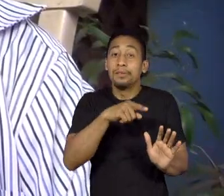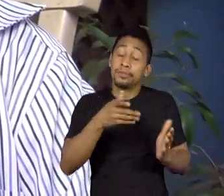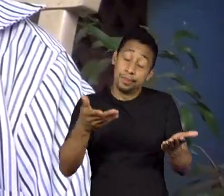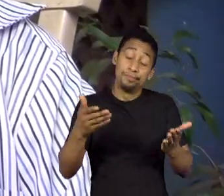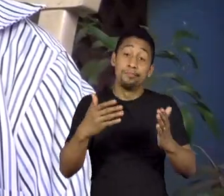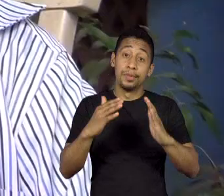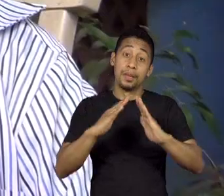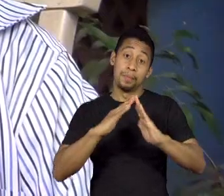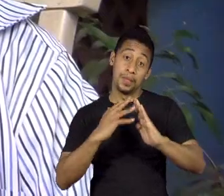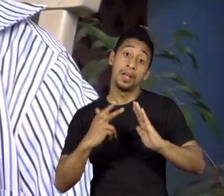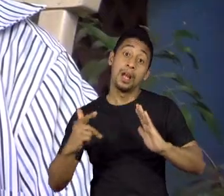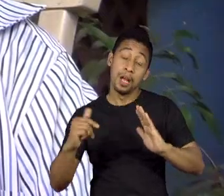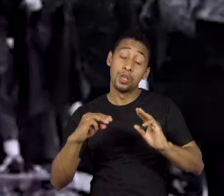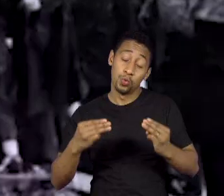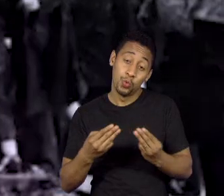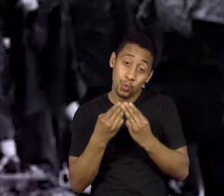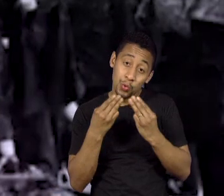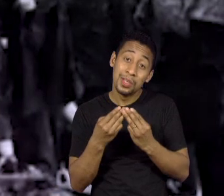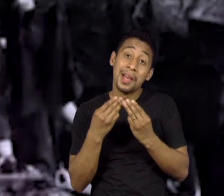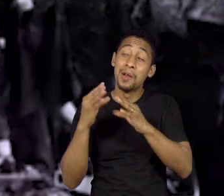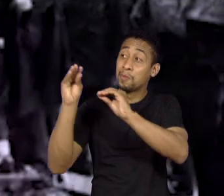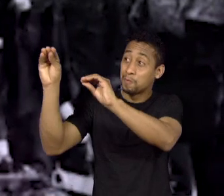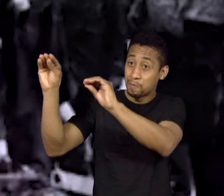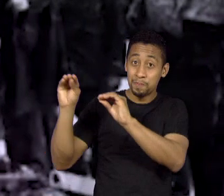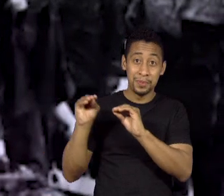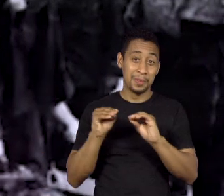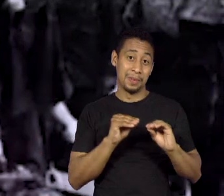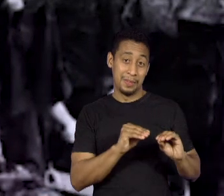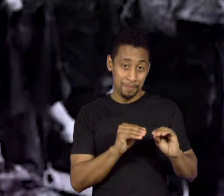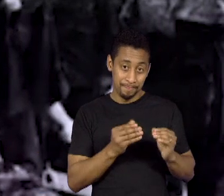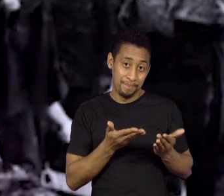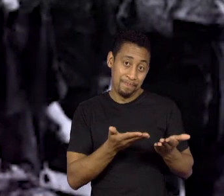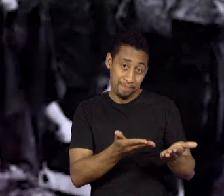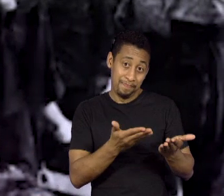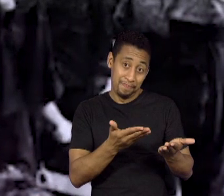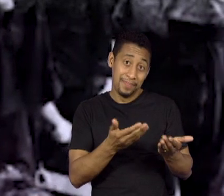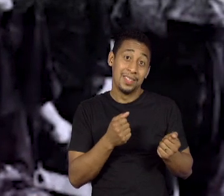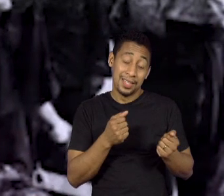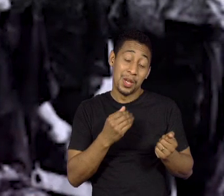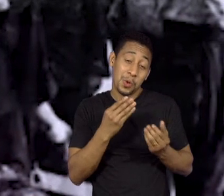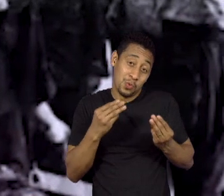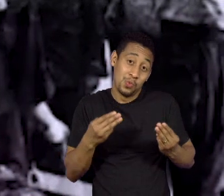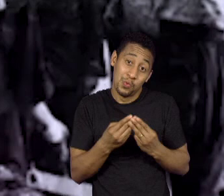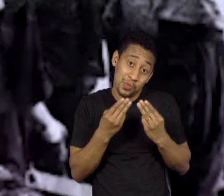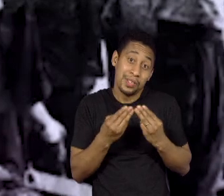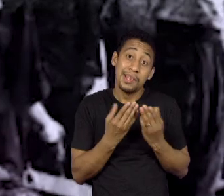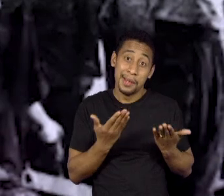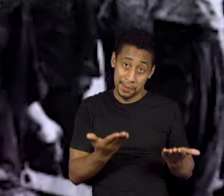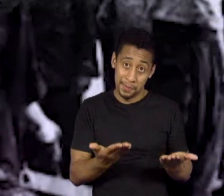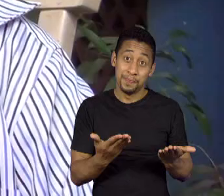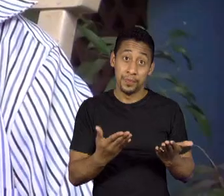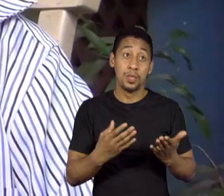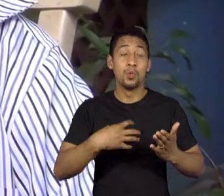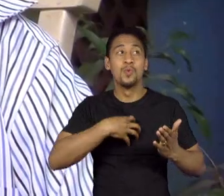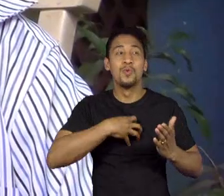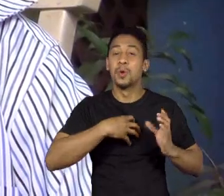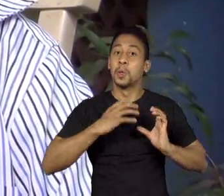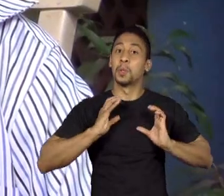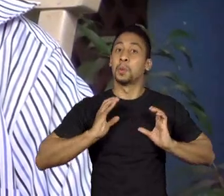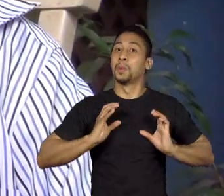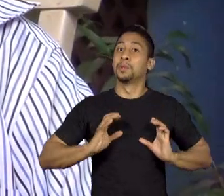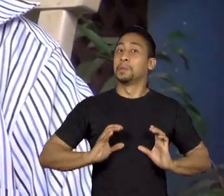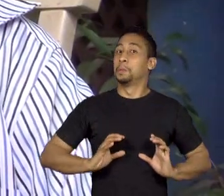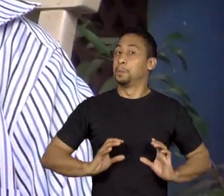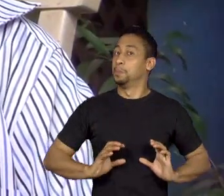eram judeus migrantes e eram ligados em posturas